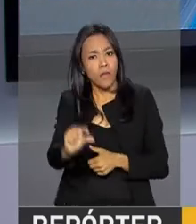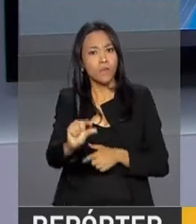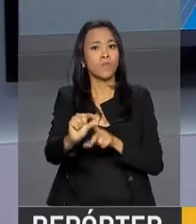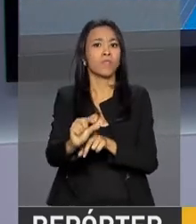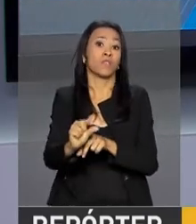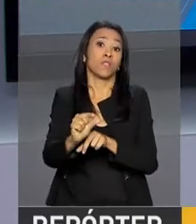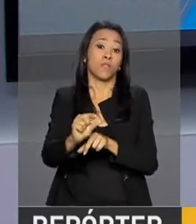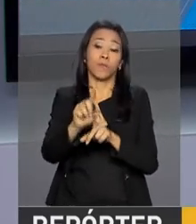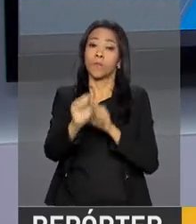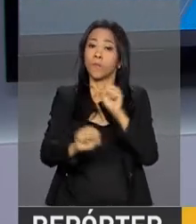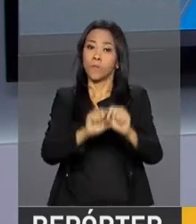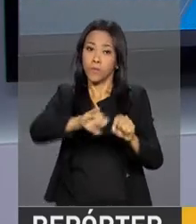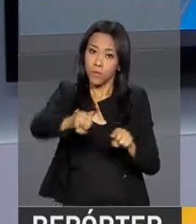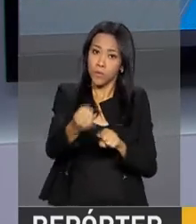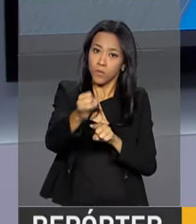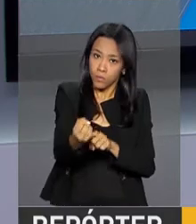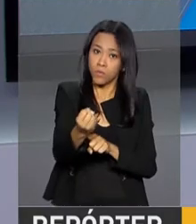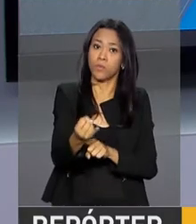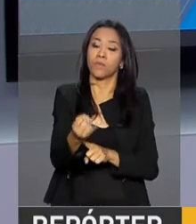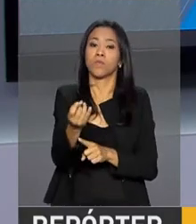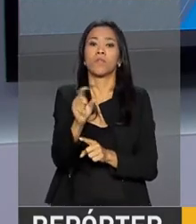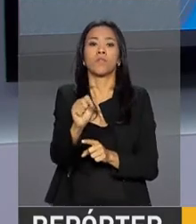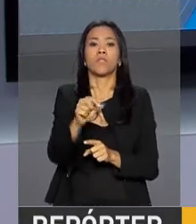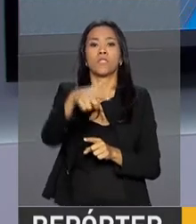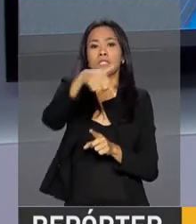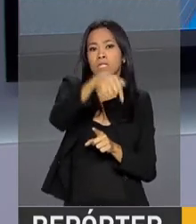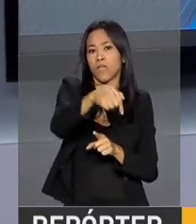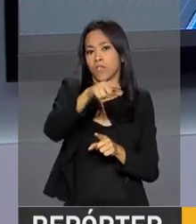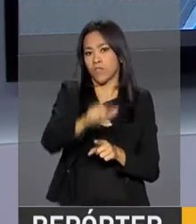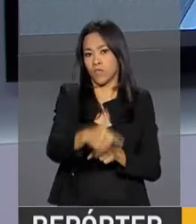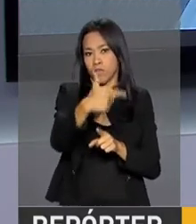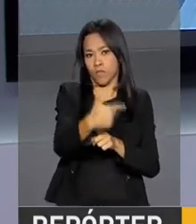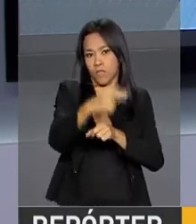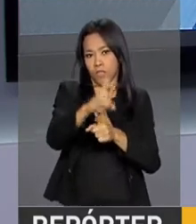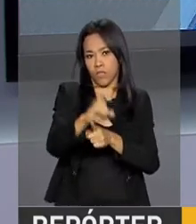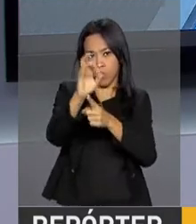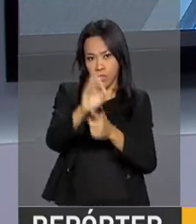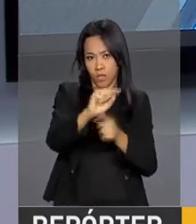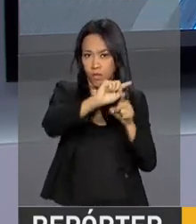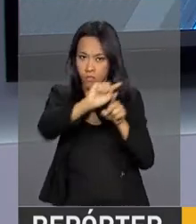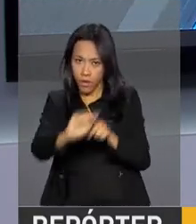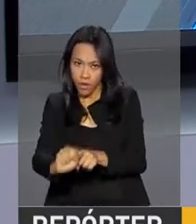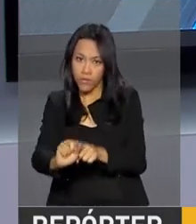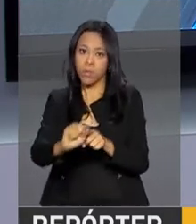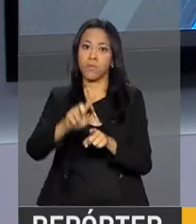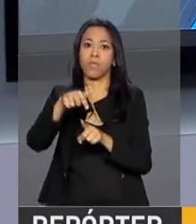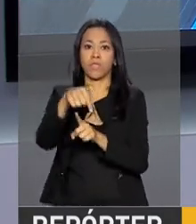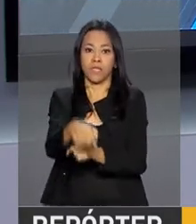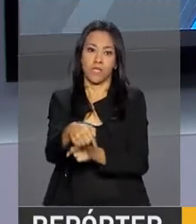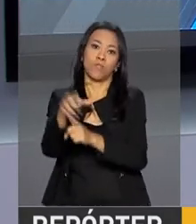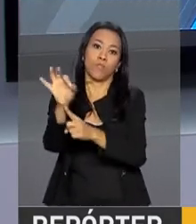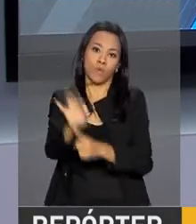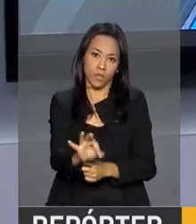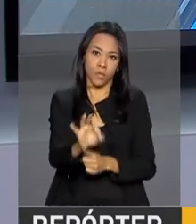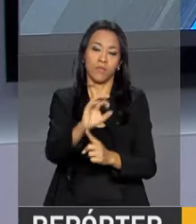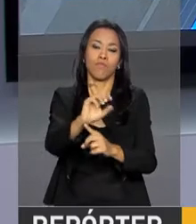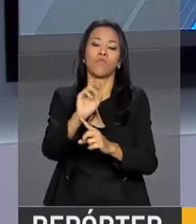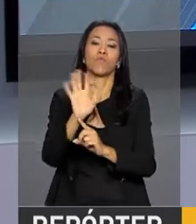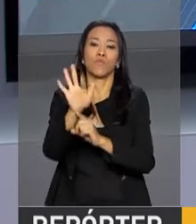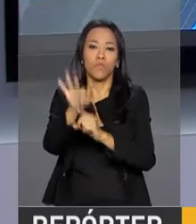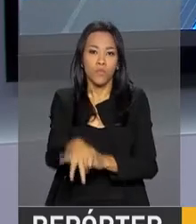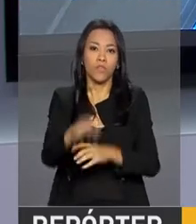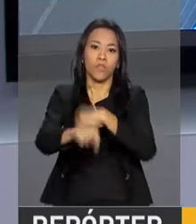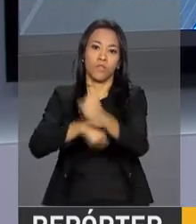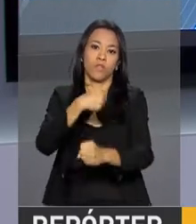de juros da economia a selic de 7,25 por cento para 7 por cento ao final de